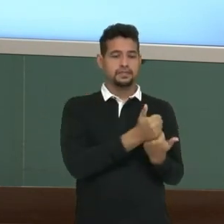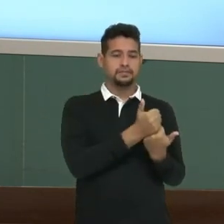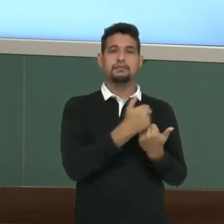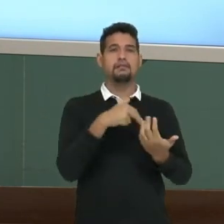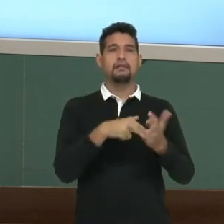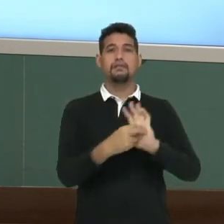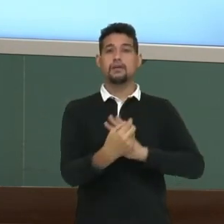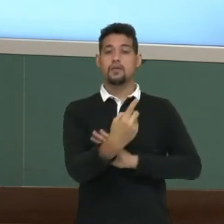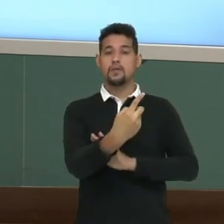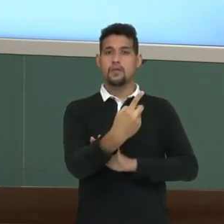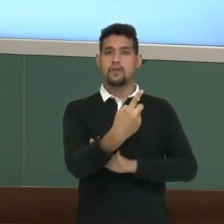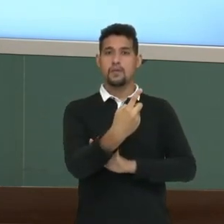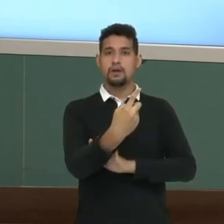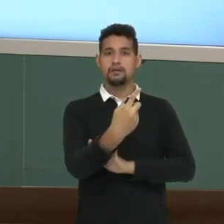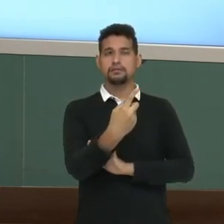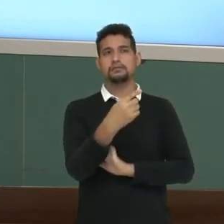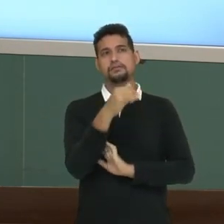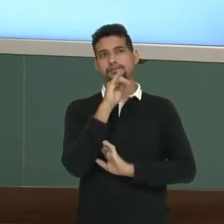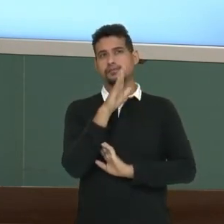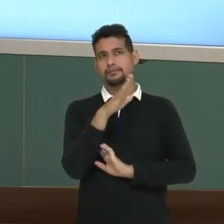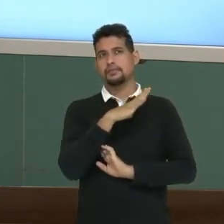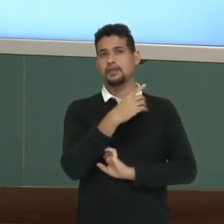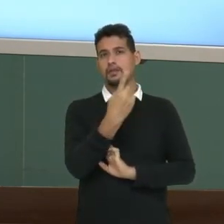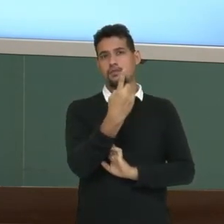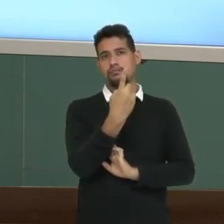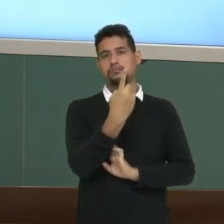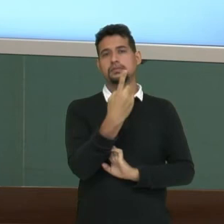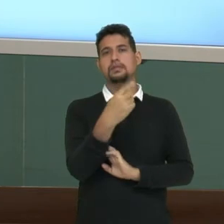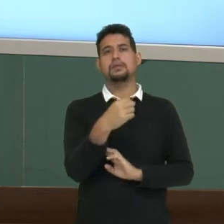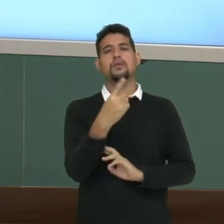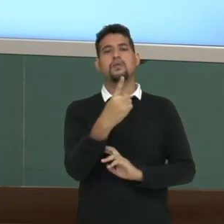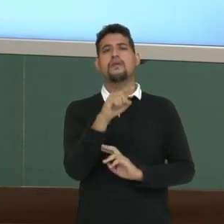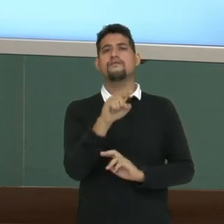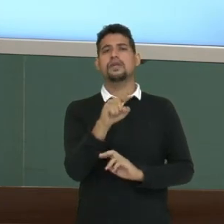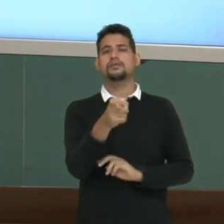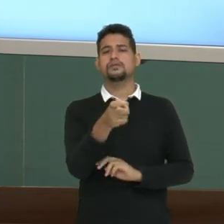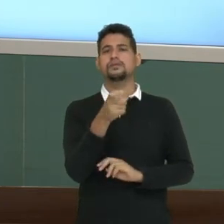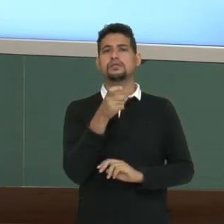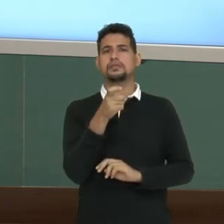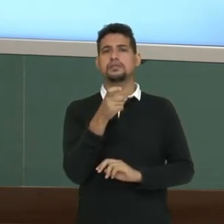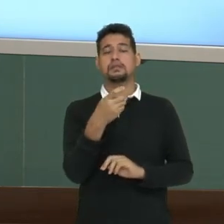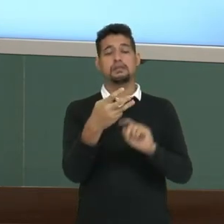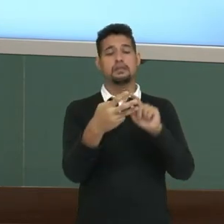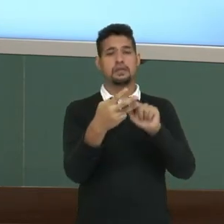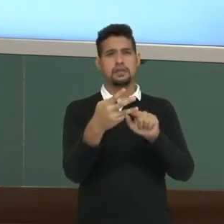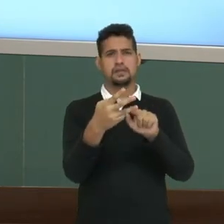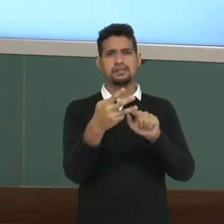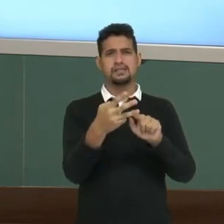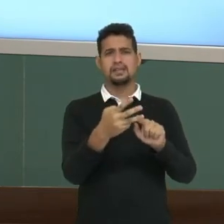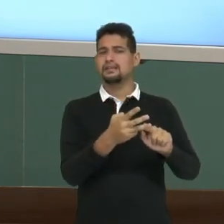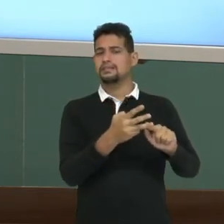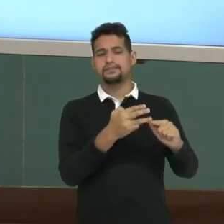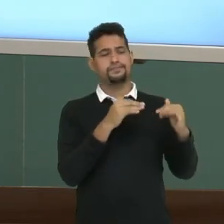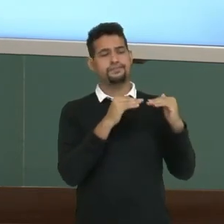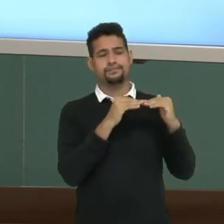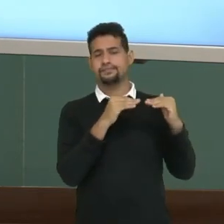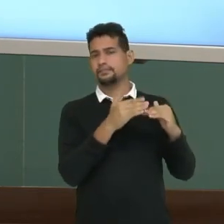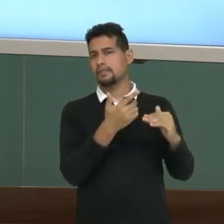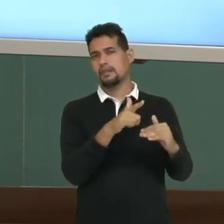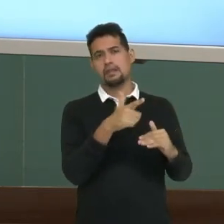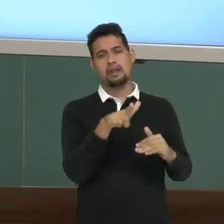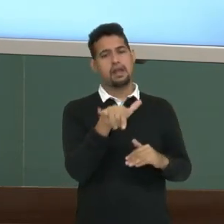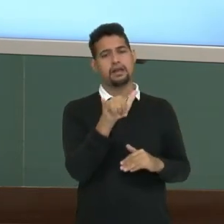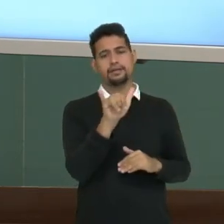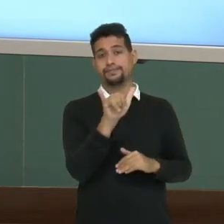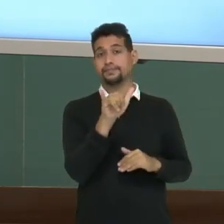ficou uma vez, que aqui na frente é 1, né? Uma vez o x, que é o 3, não temos o y, então,